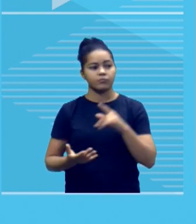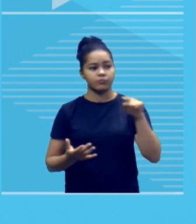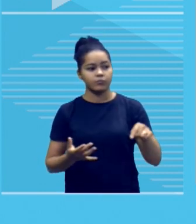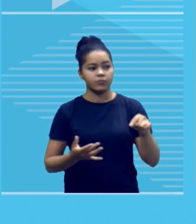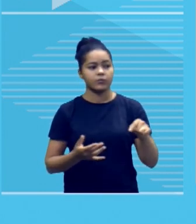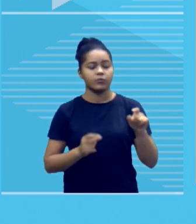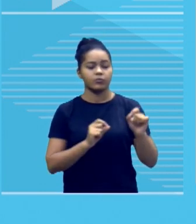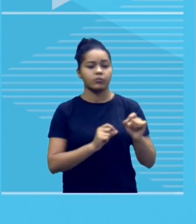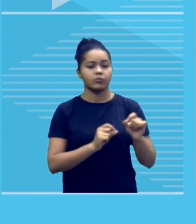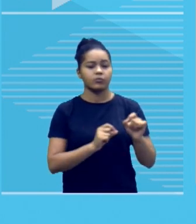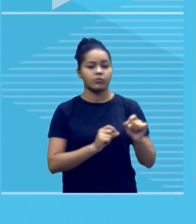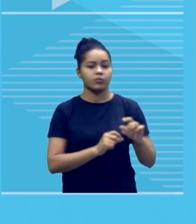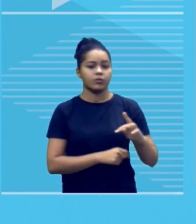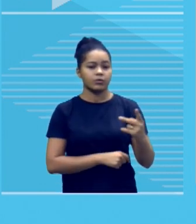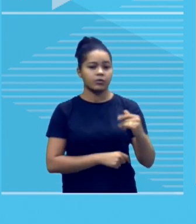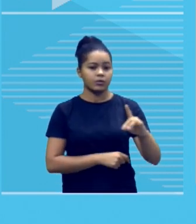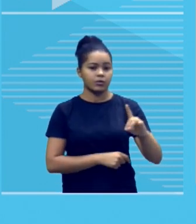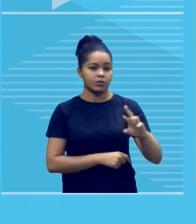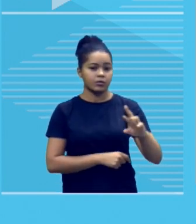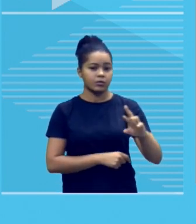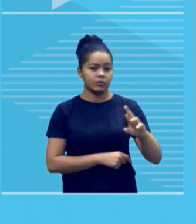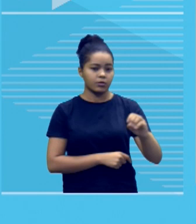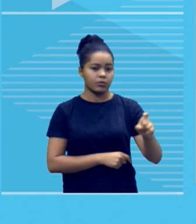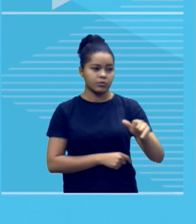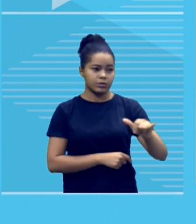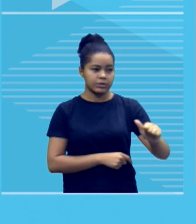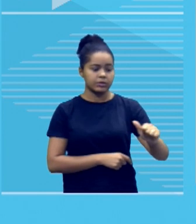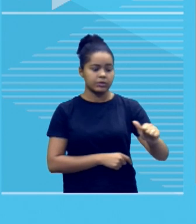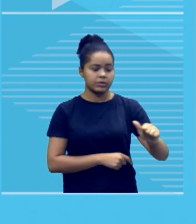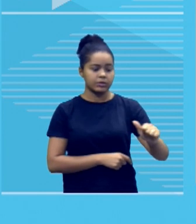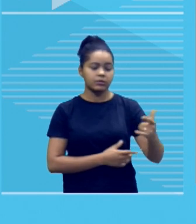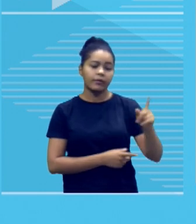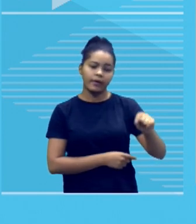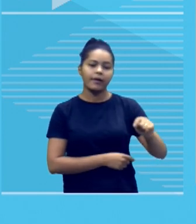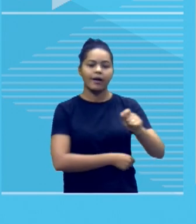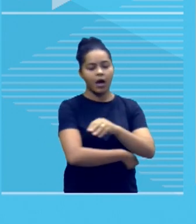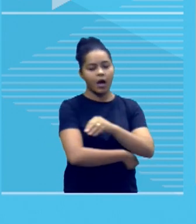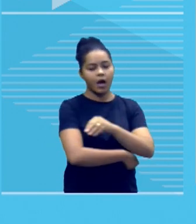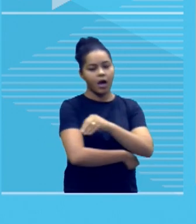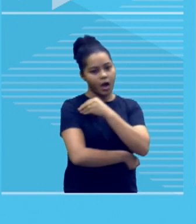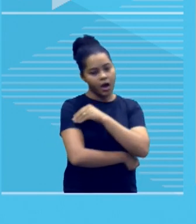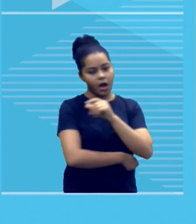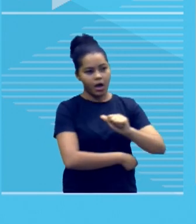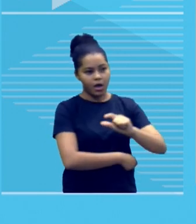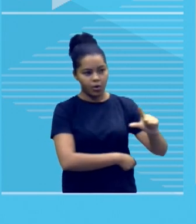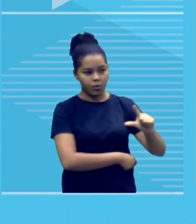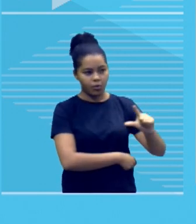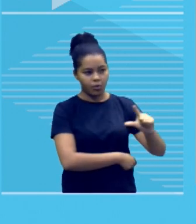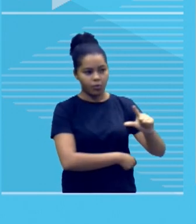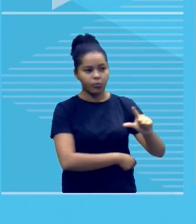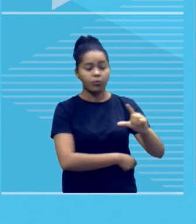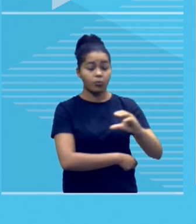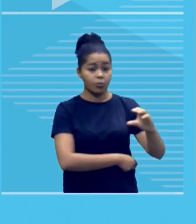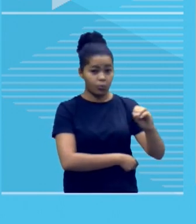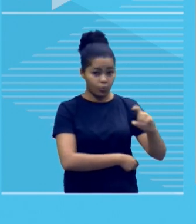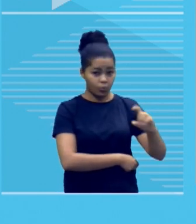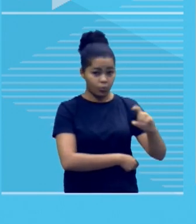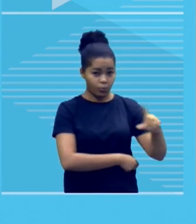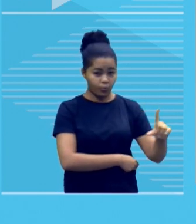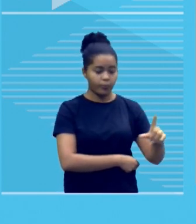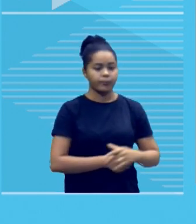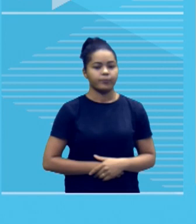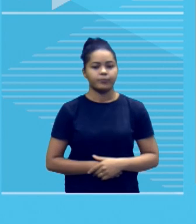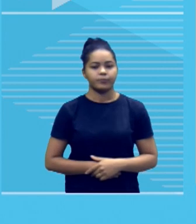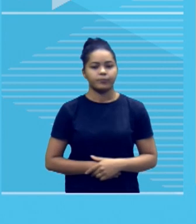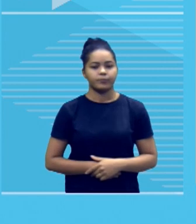ligada a carbono saturado é um álcool então álcool e é funções diferentes mas